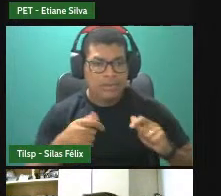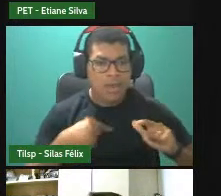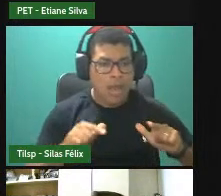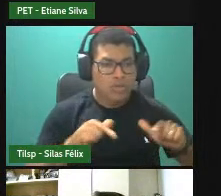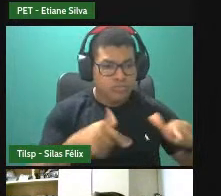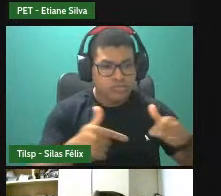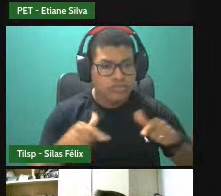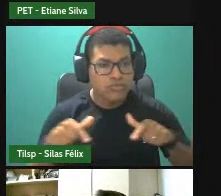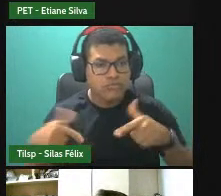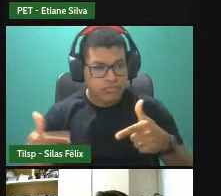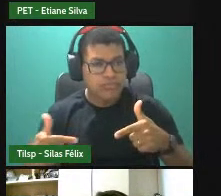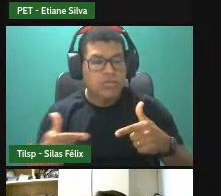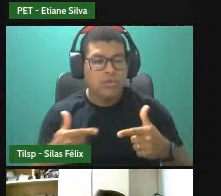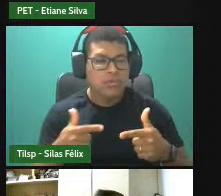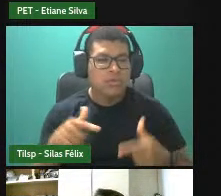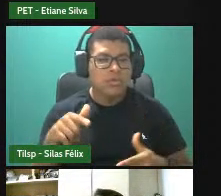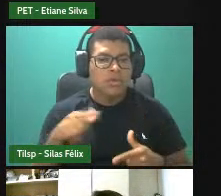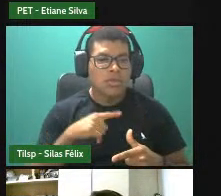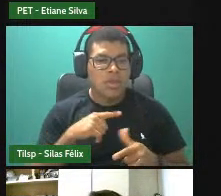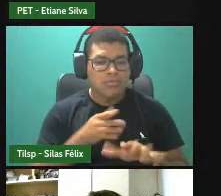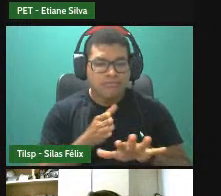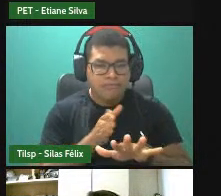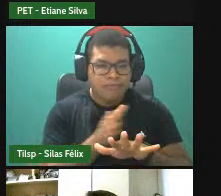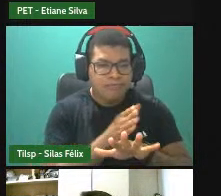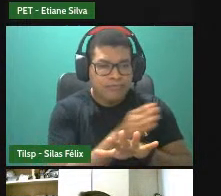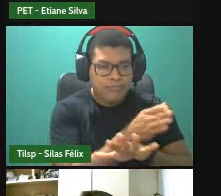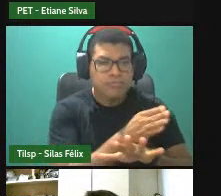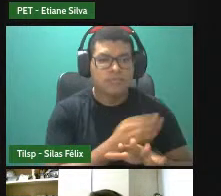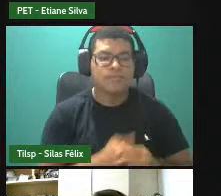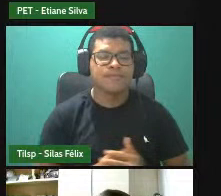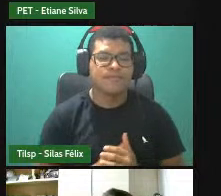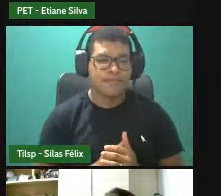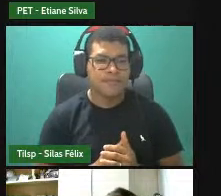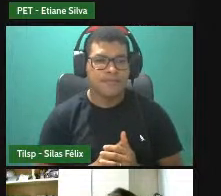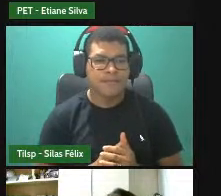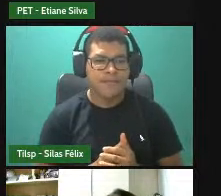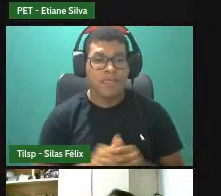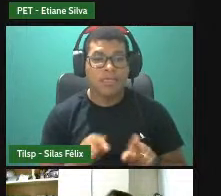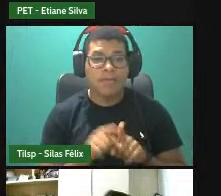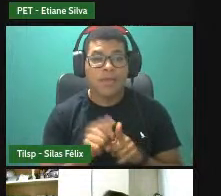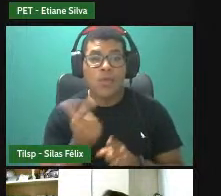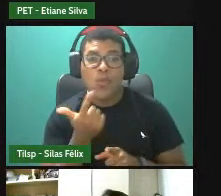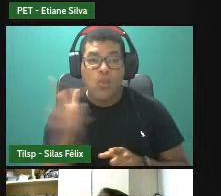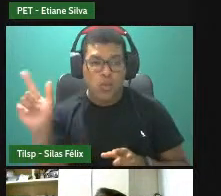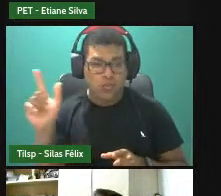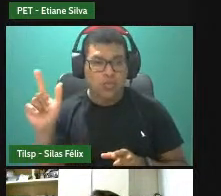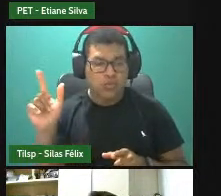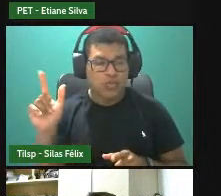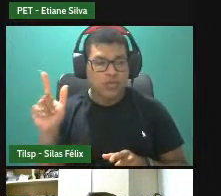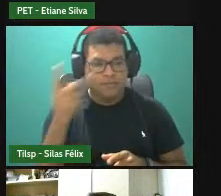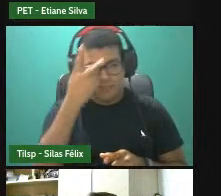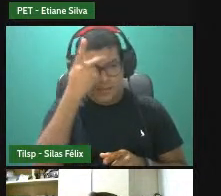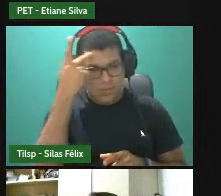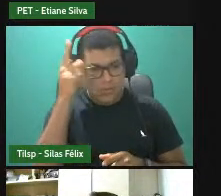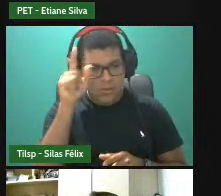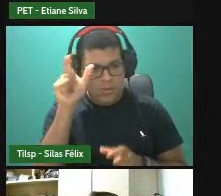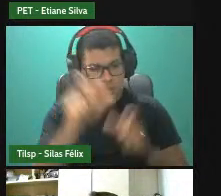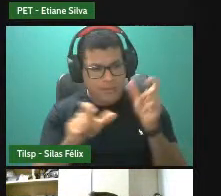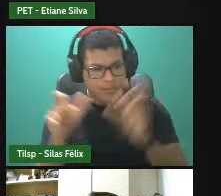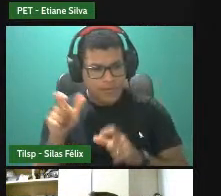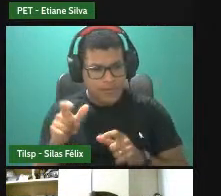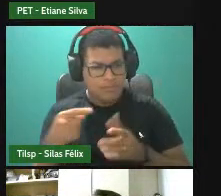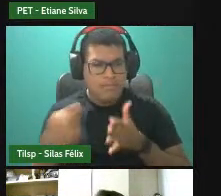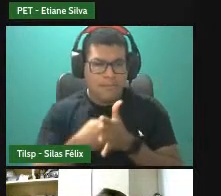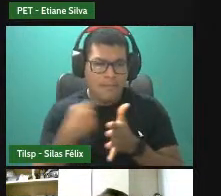que contemplam esses diversos fóruns. Tá? Outra situação que as pessoas muitas vezes me